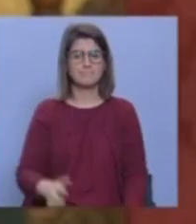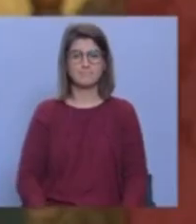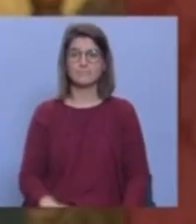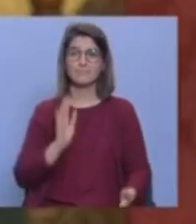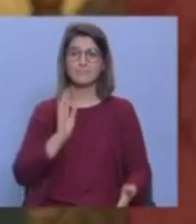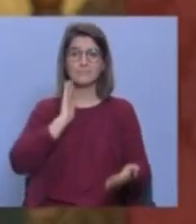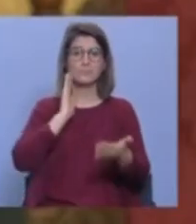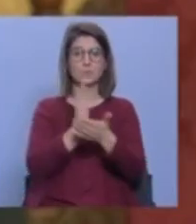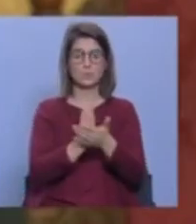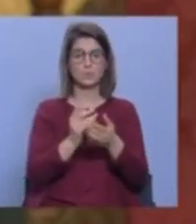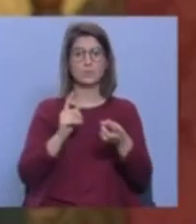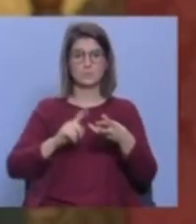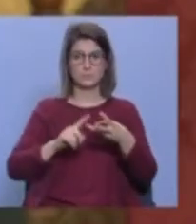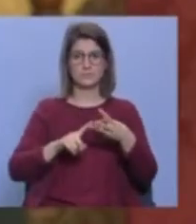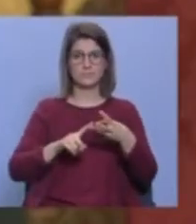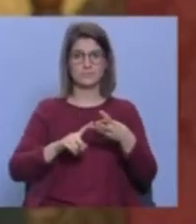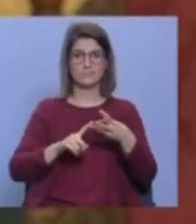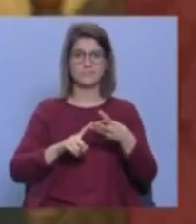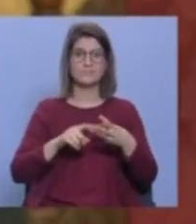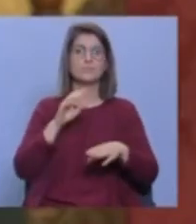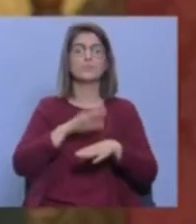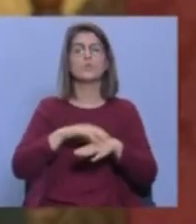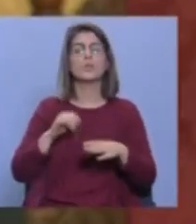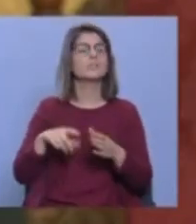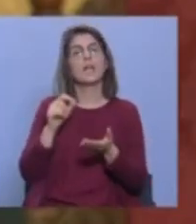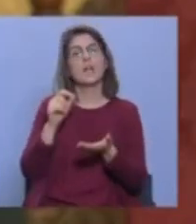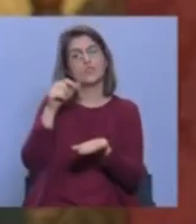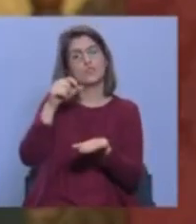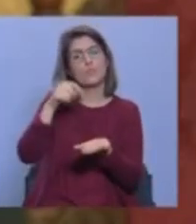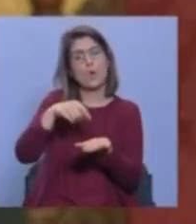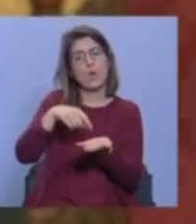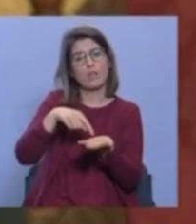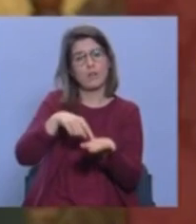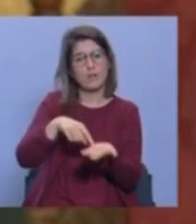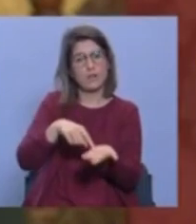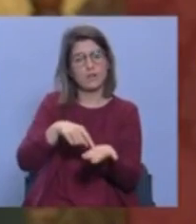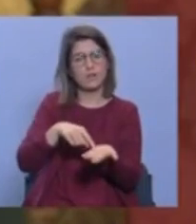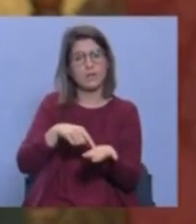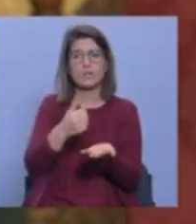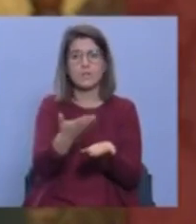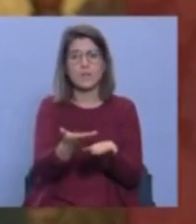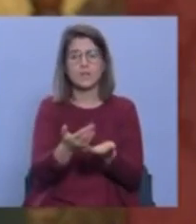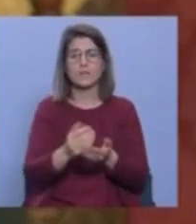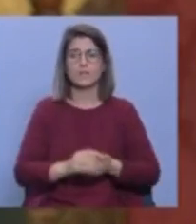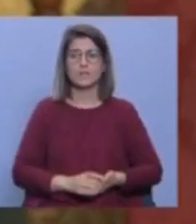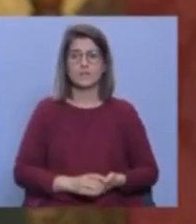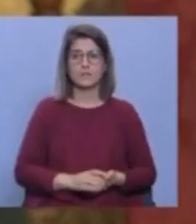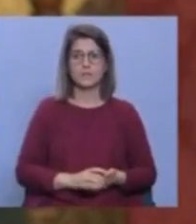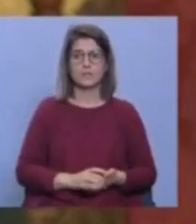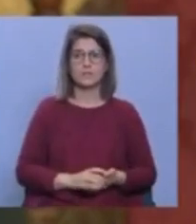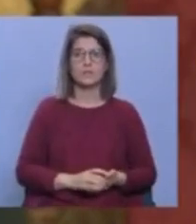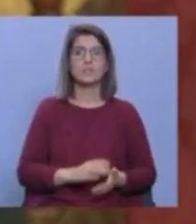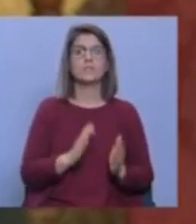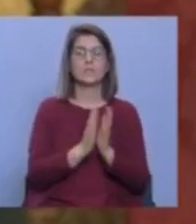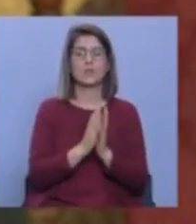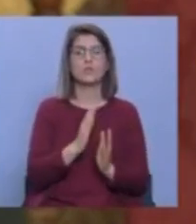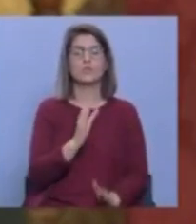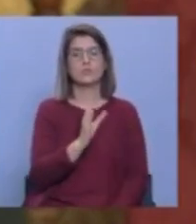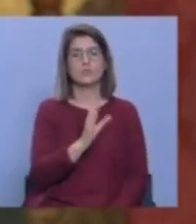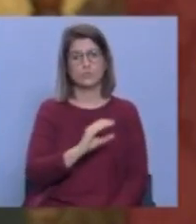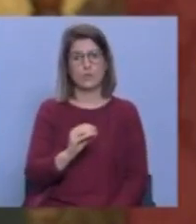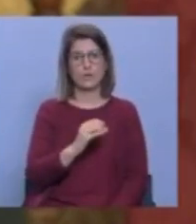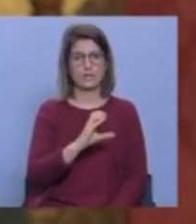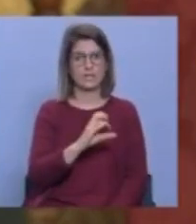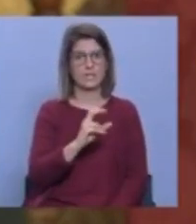último, a questão da esmola. É o Boca de Ouro, São João Crisóstomo, que nos diz: